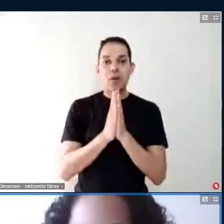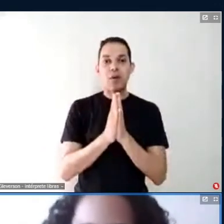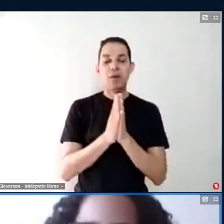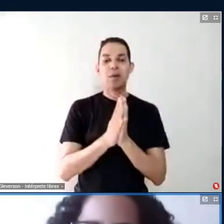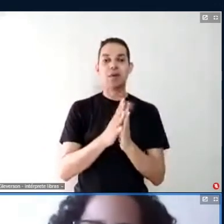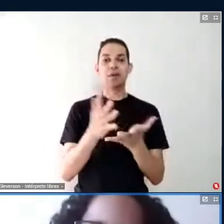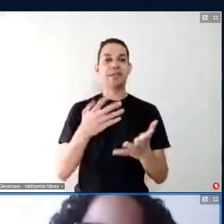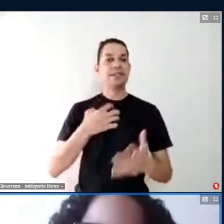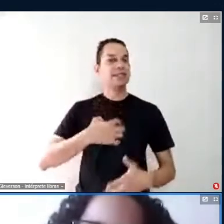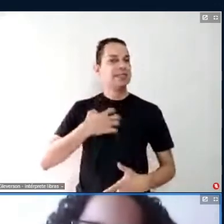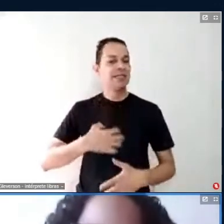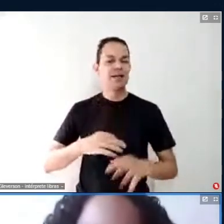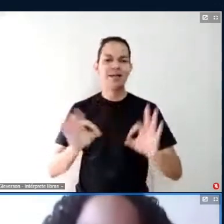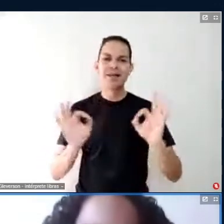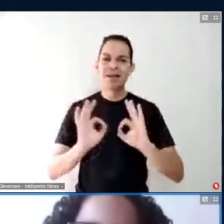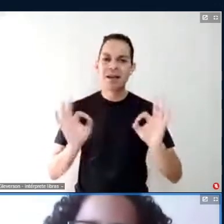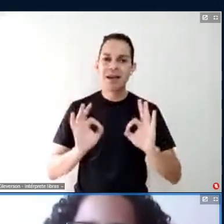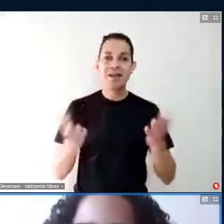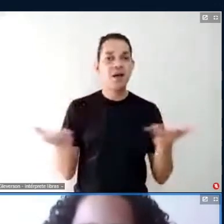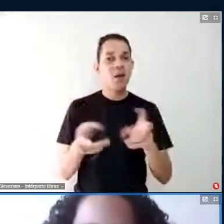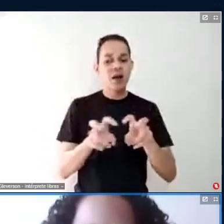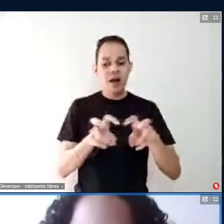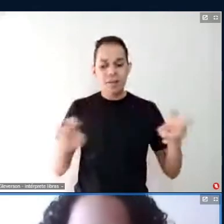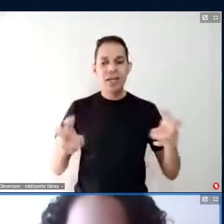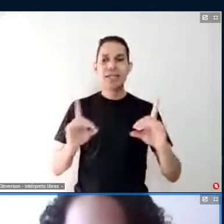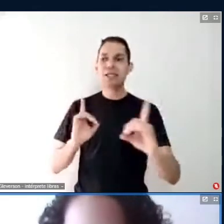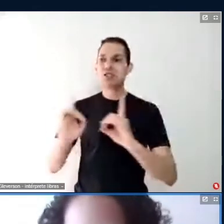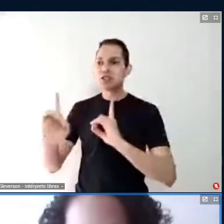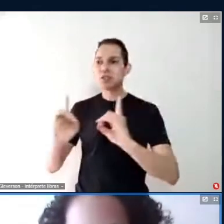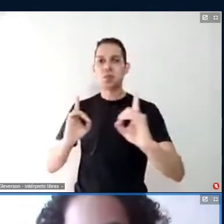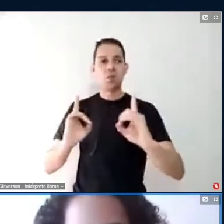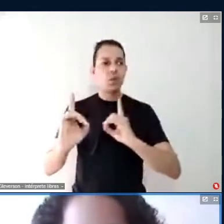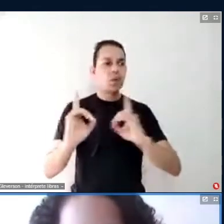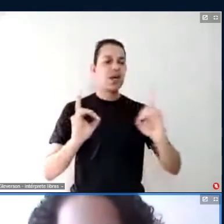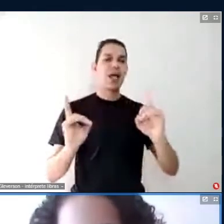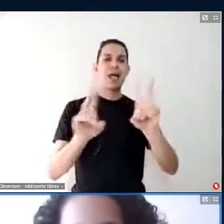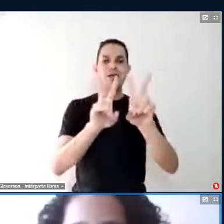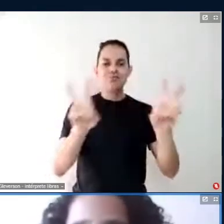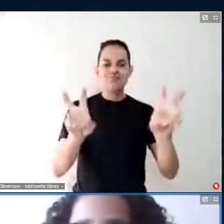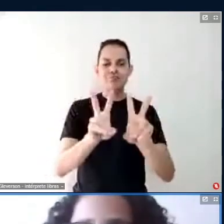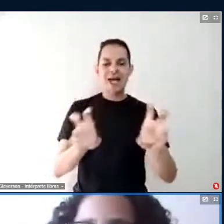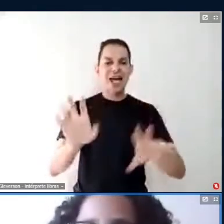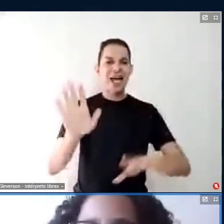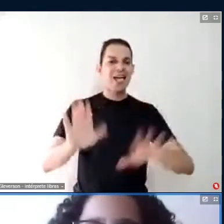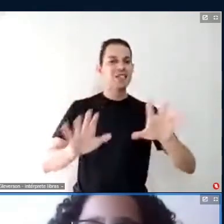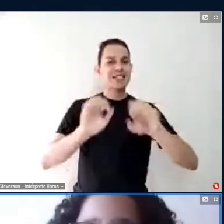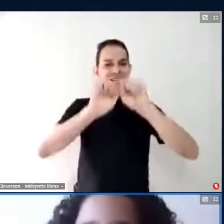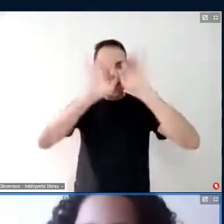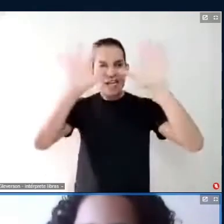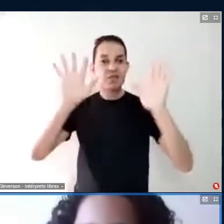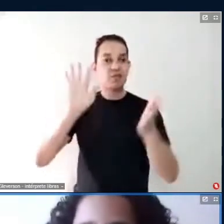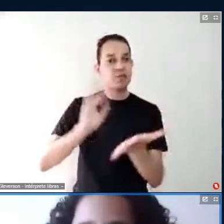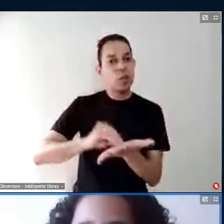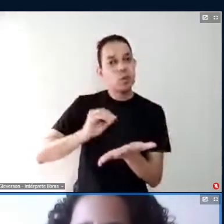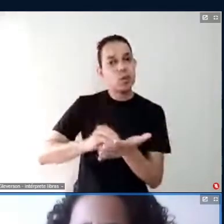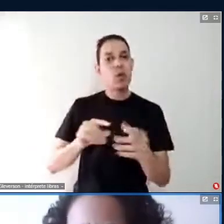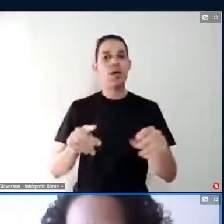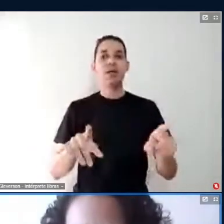banca da gente dialogar com questões que porventura não ficaram claras ou que